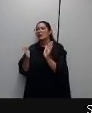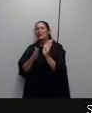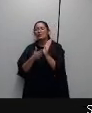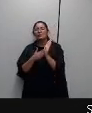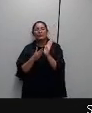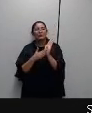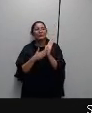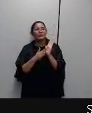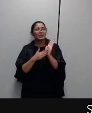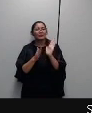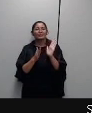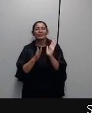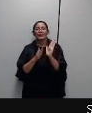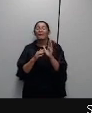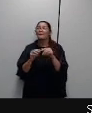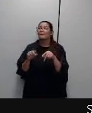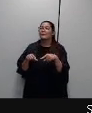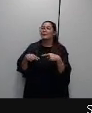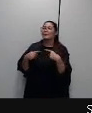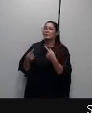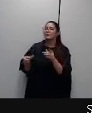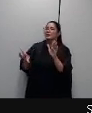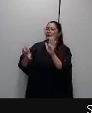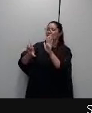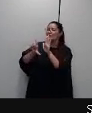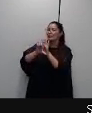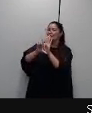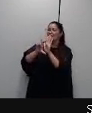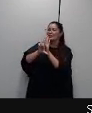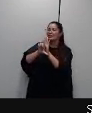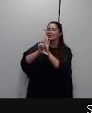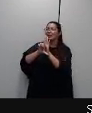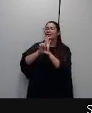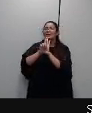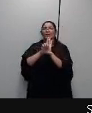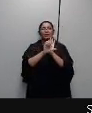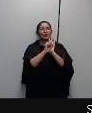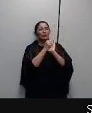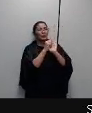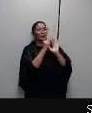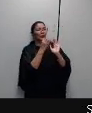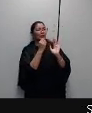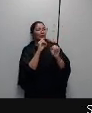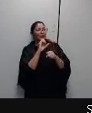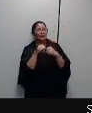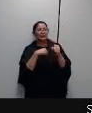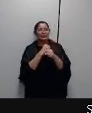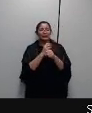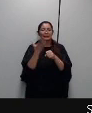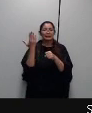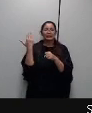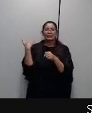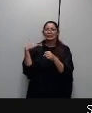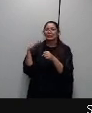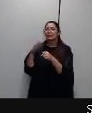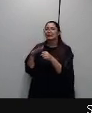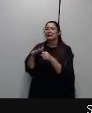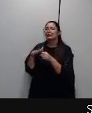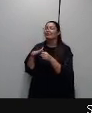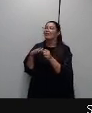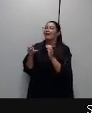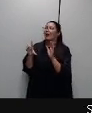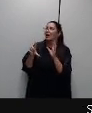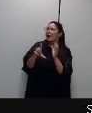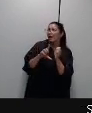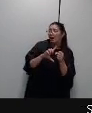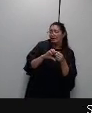por sua vez a lei 6830/80 neste ponto particular dispõe o artigo que a competência para